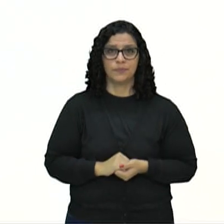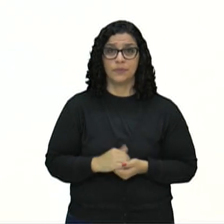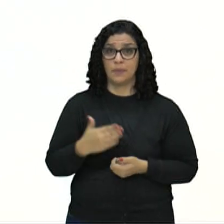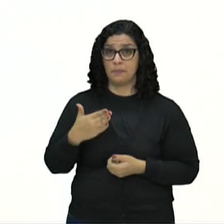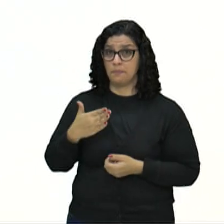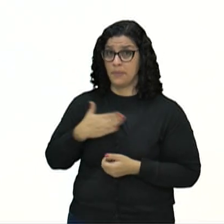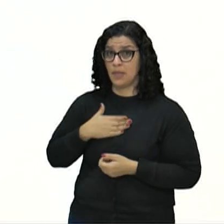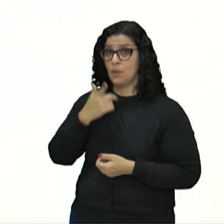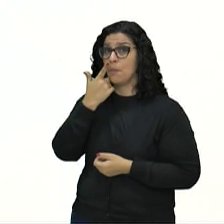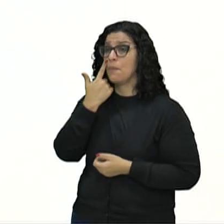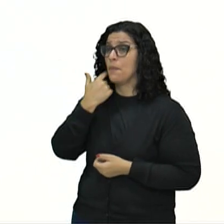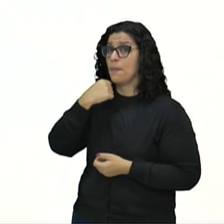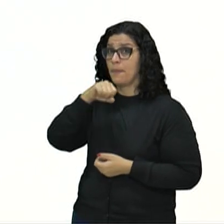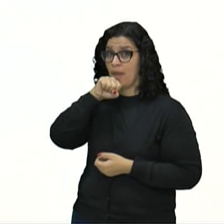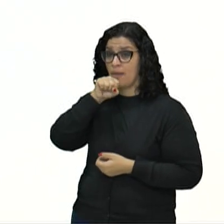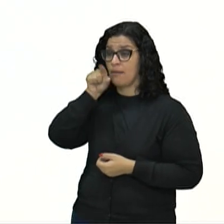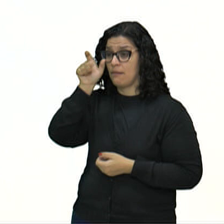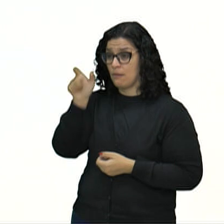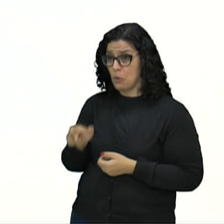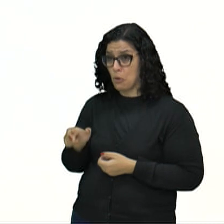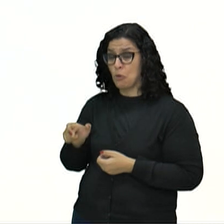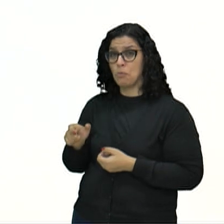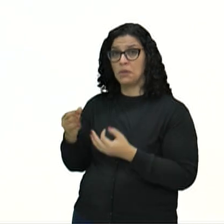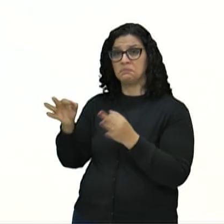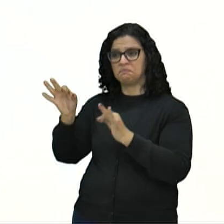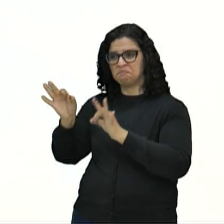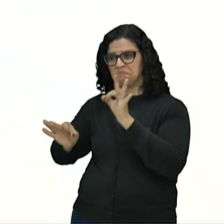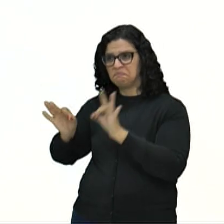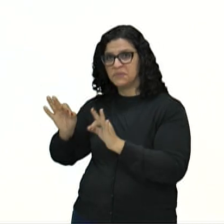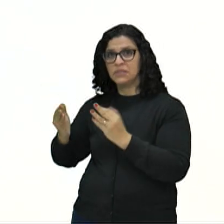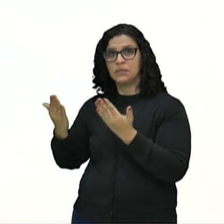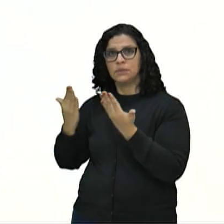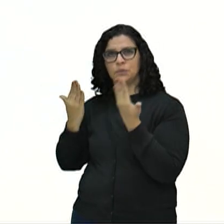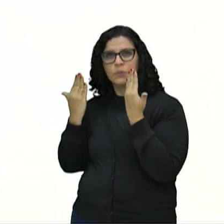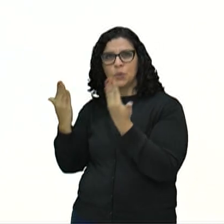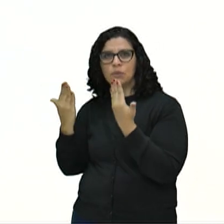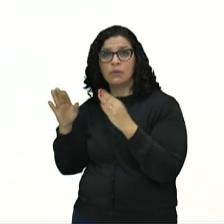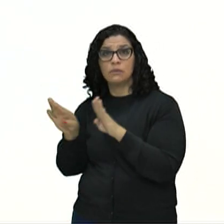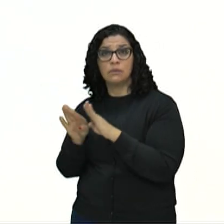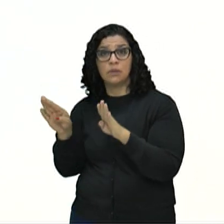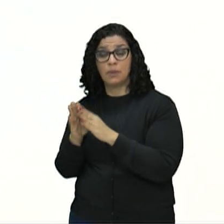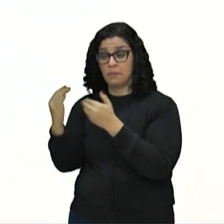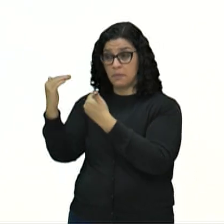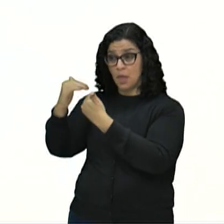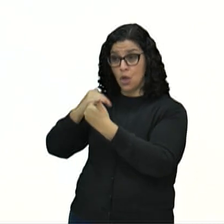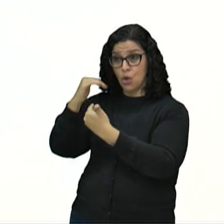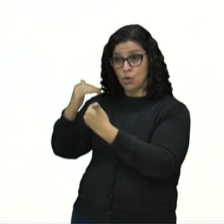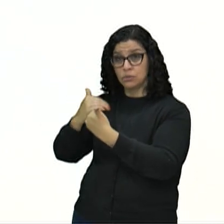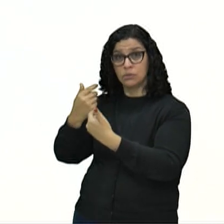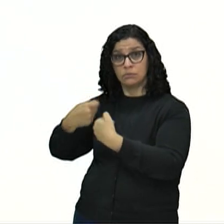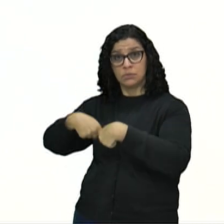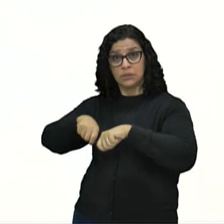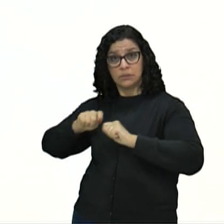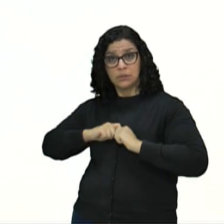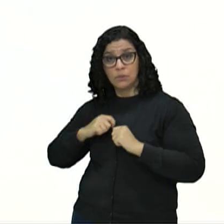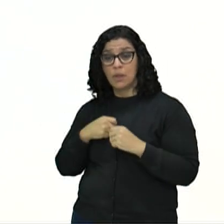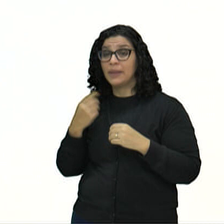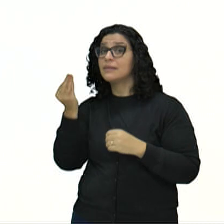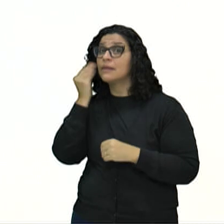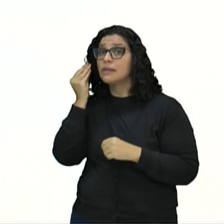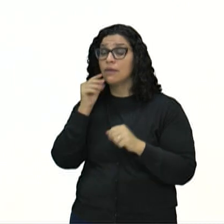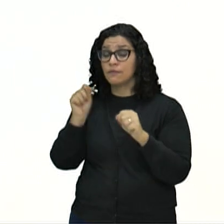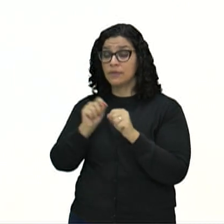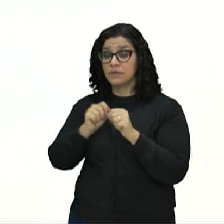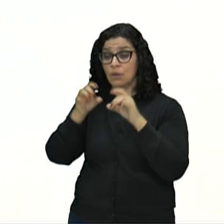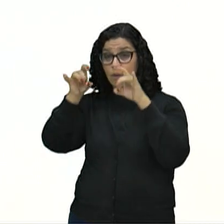meu pai, homem circunspecto e prudente, deu-me excelentes conselhos para me